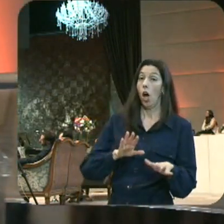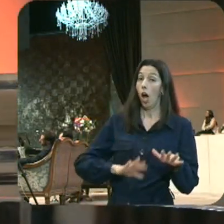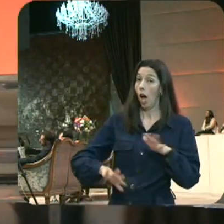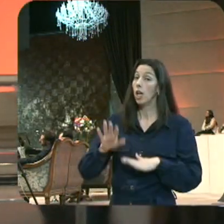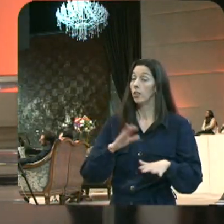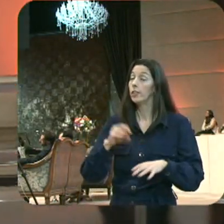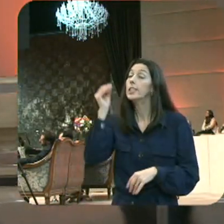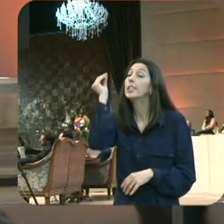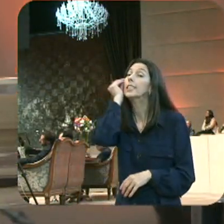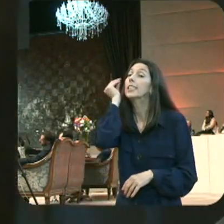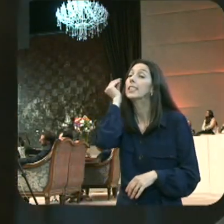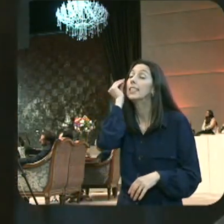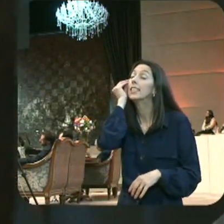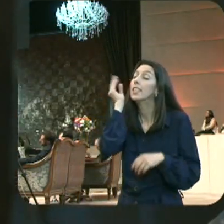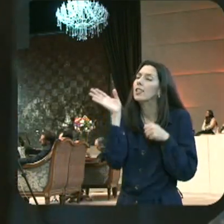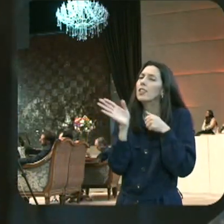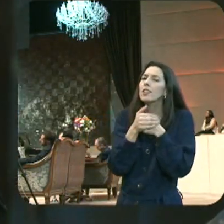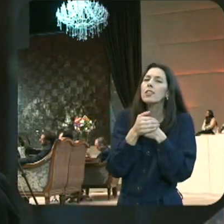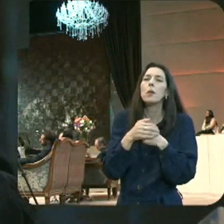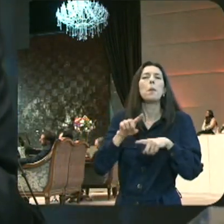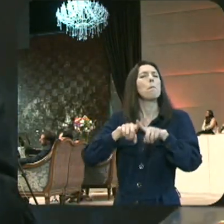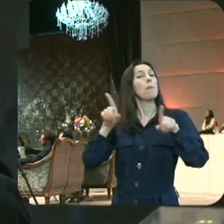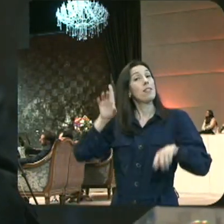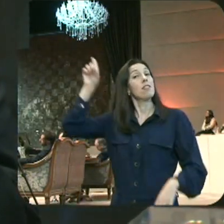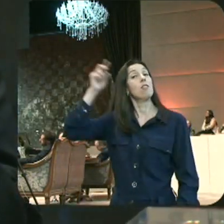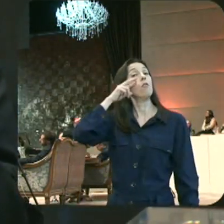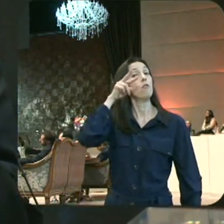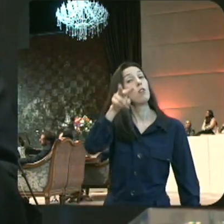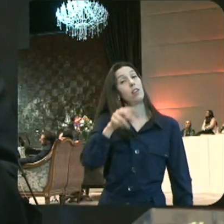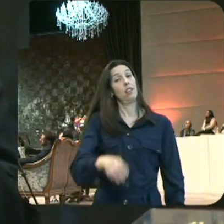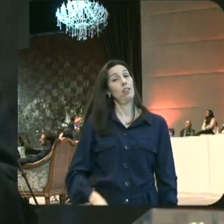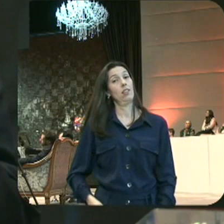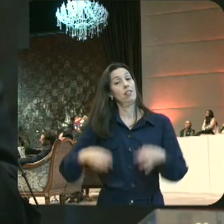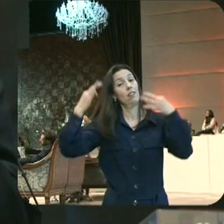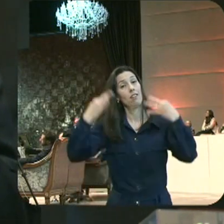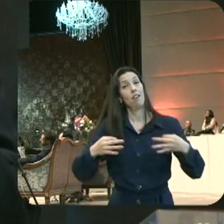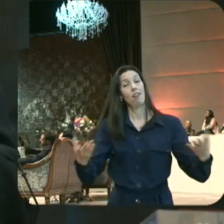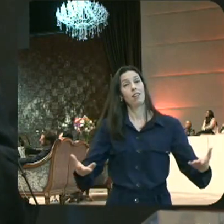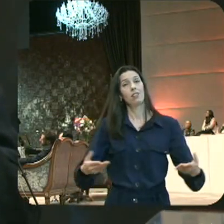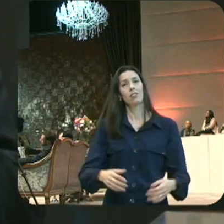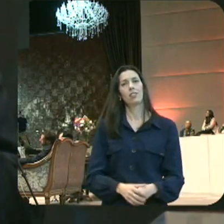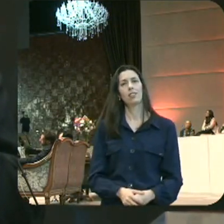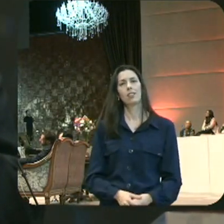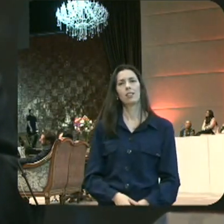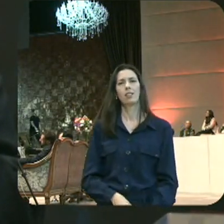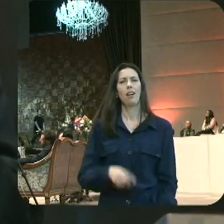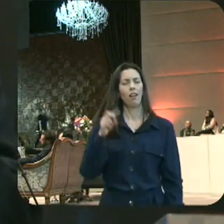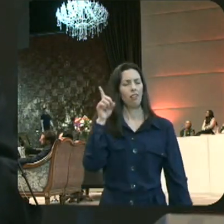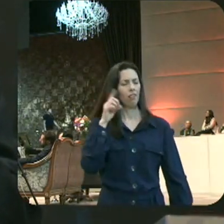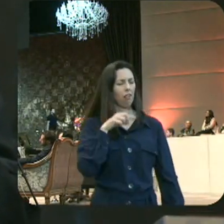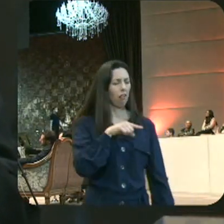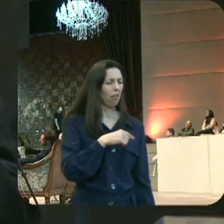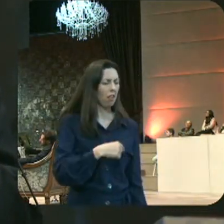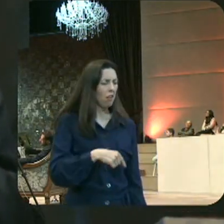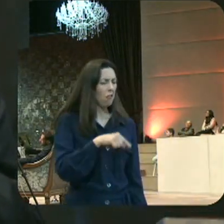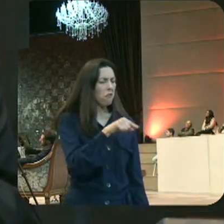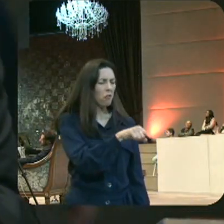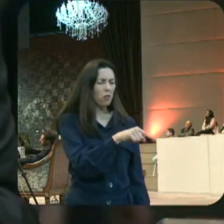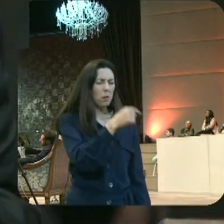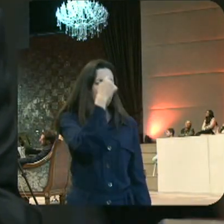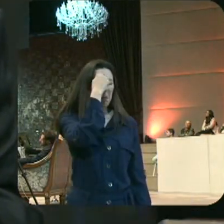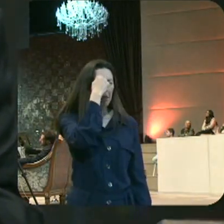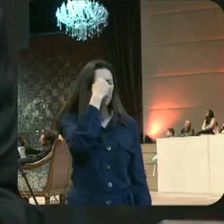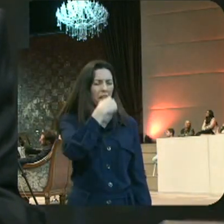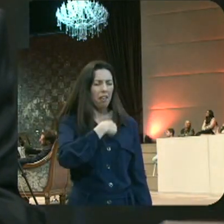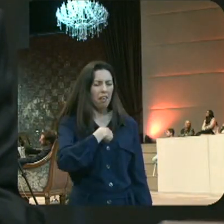buraco e enterrar na tenda, mas Deus está vendo, diz assim: eu valho menos do que